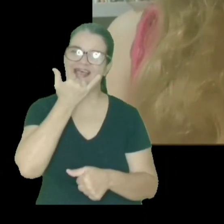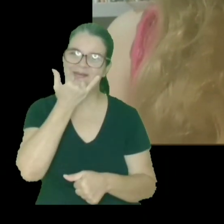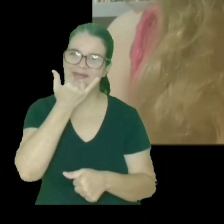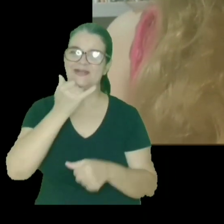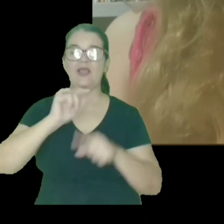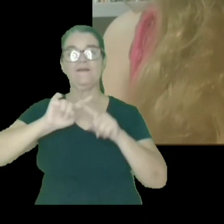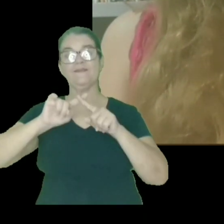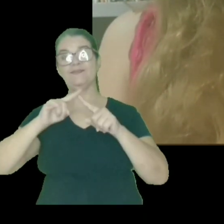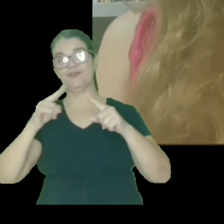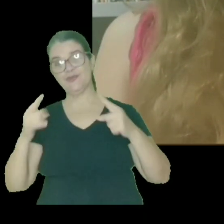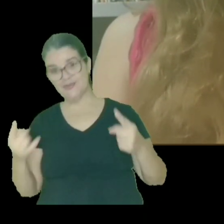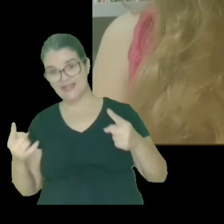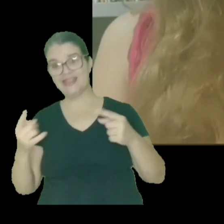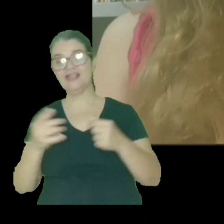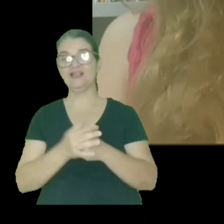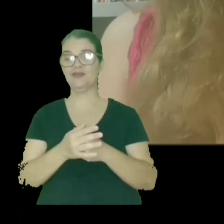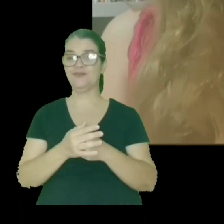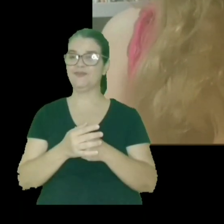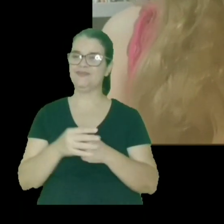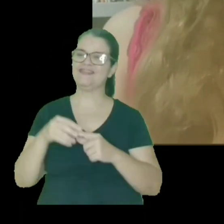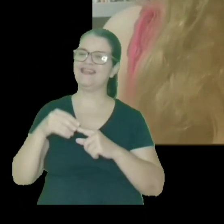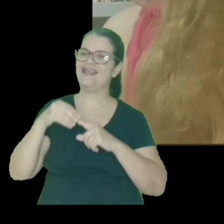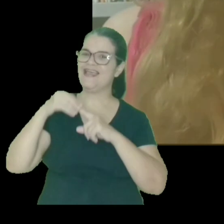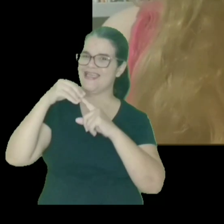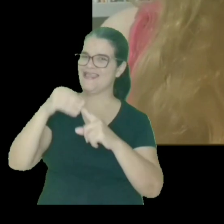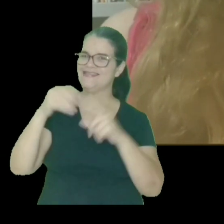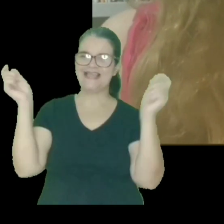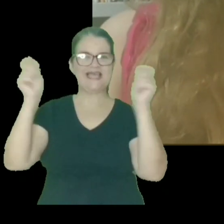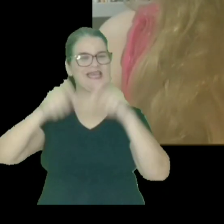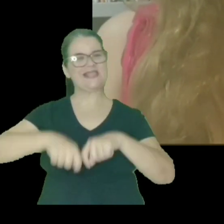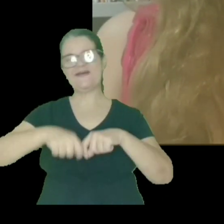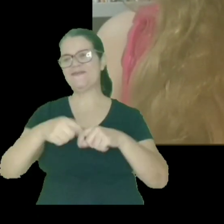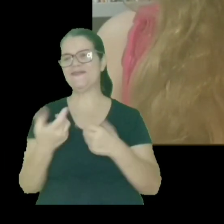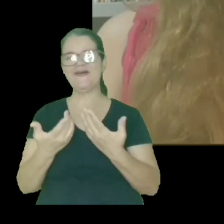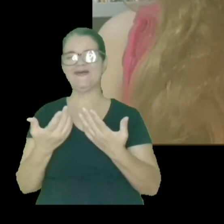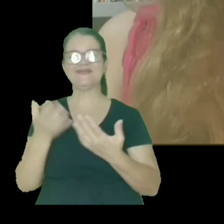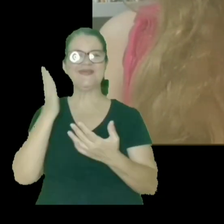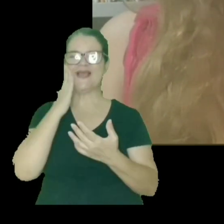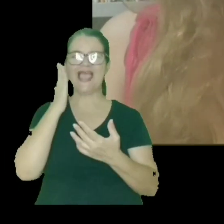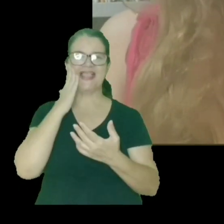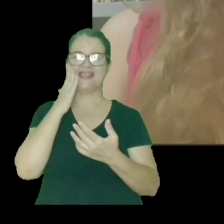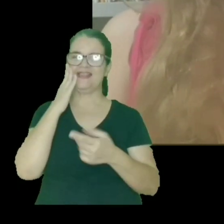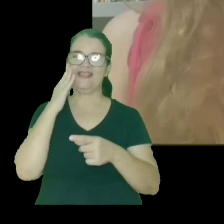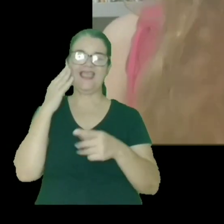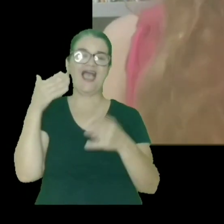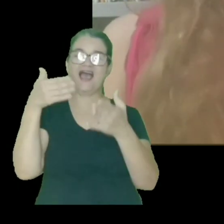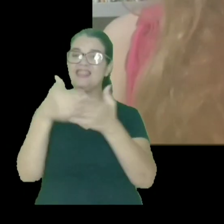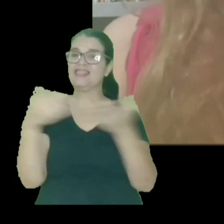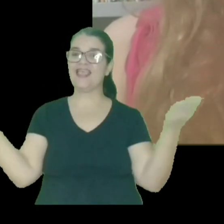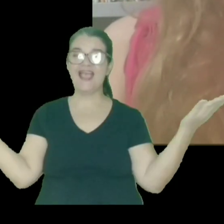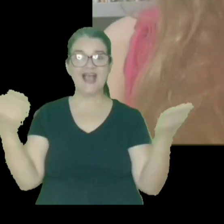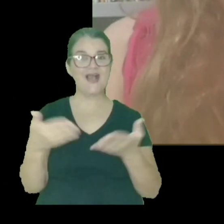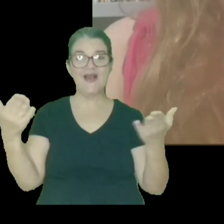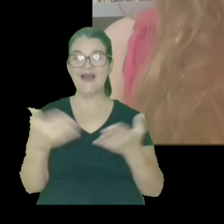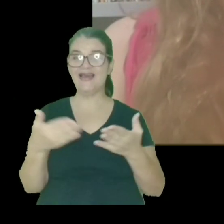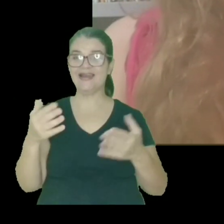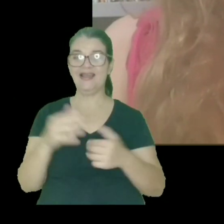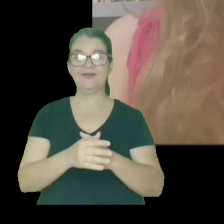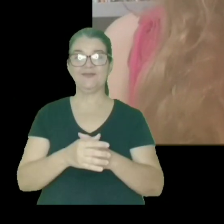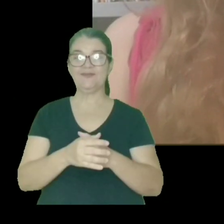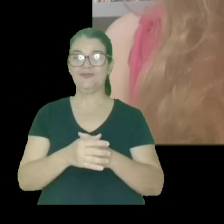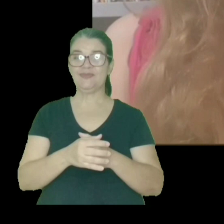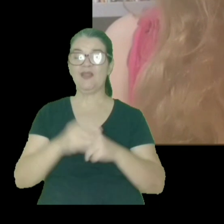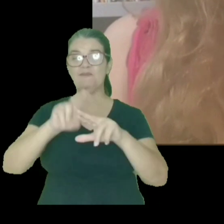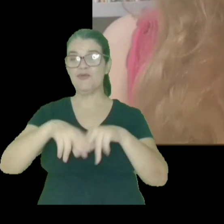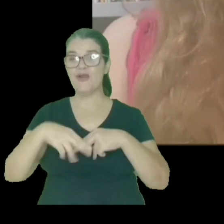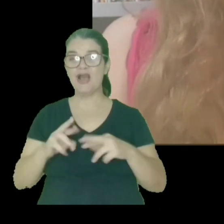No entanto, essa não posso sequer entender até agora. O jogo de dados de um